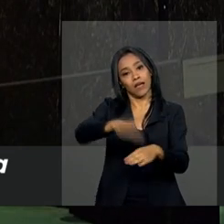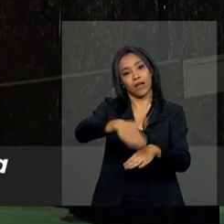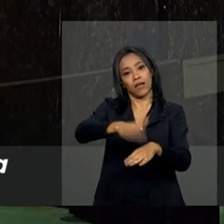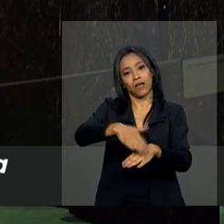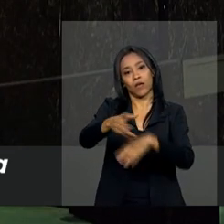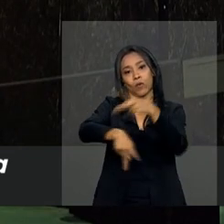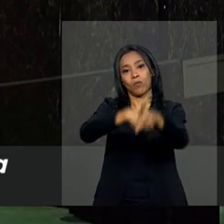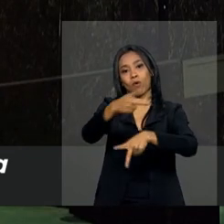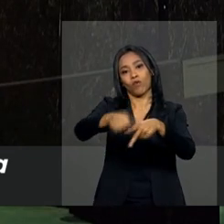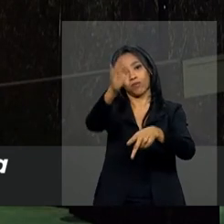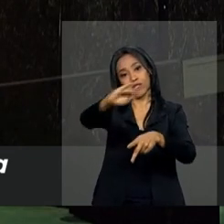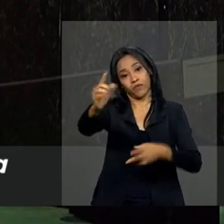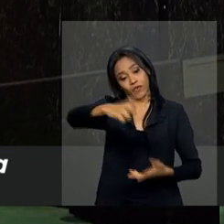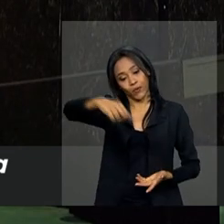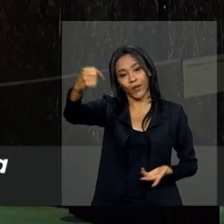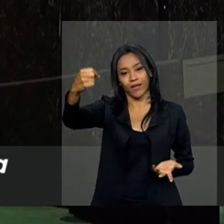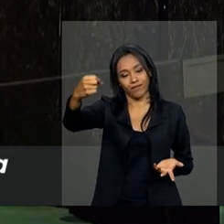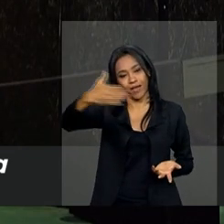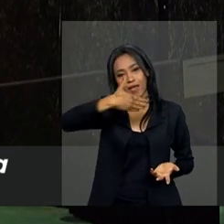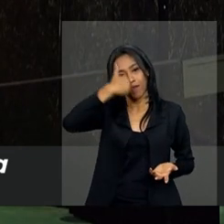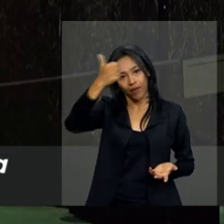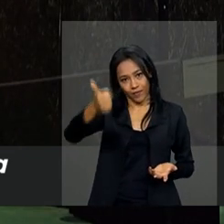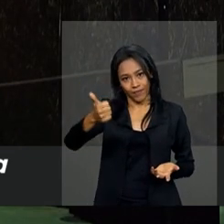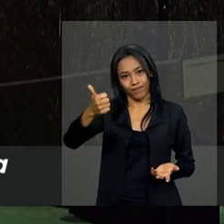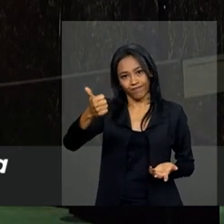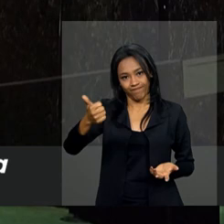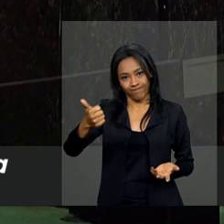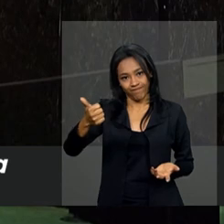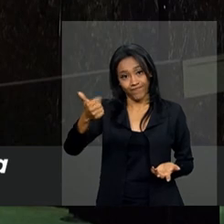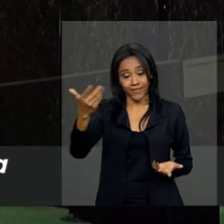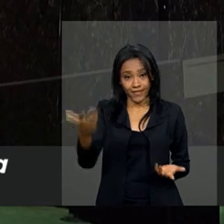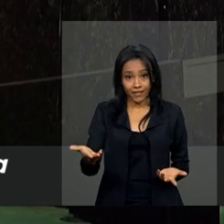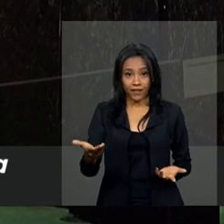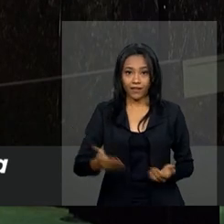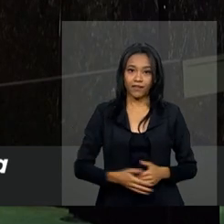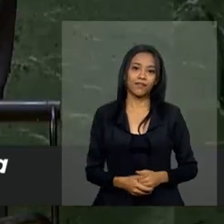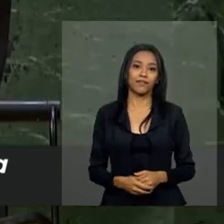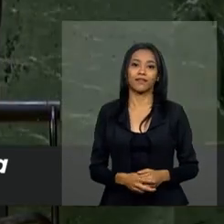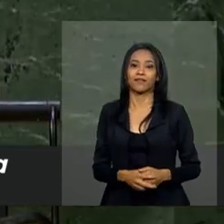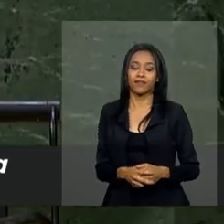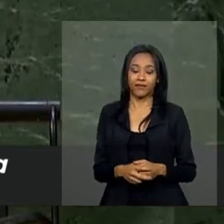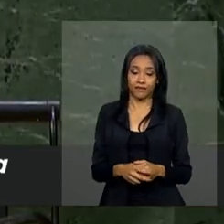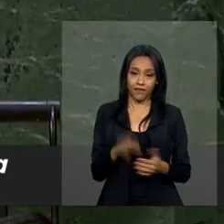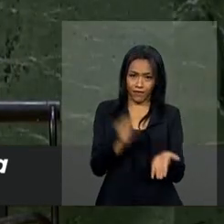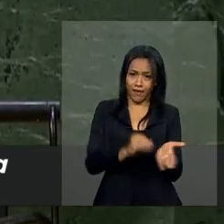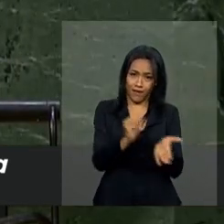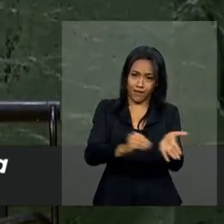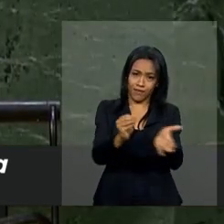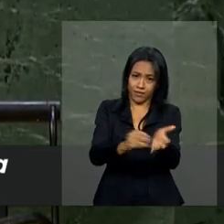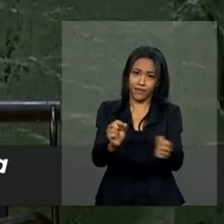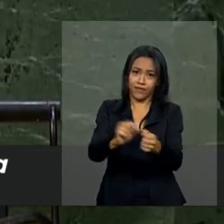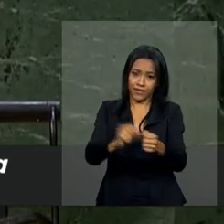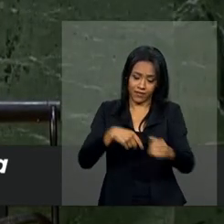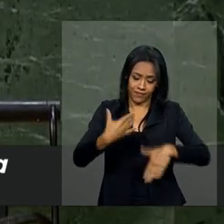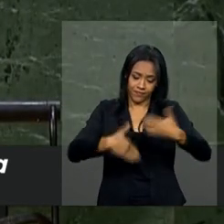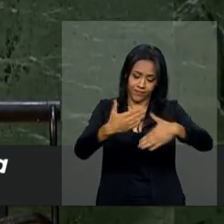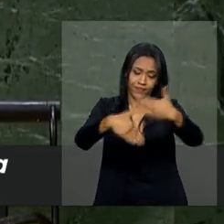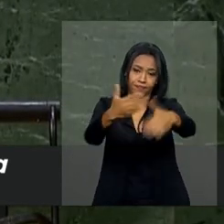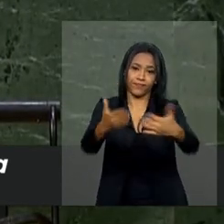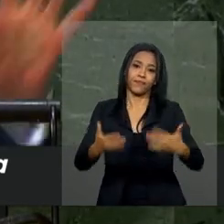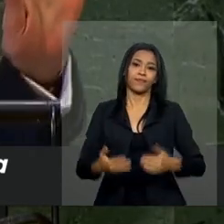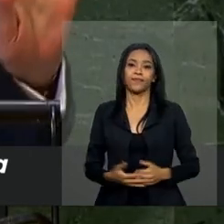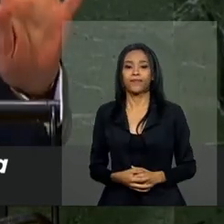eleger é melhor do que aquele que recebi. Muito ainda resta por fazer, mas voltamos a ter